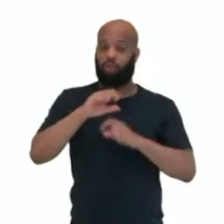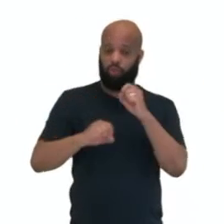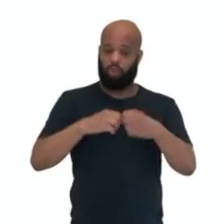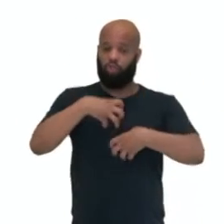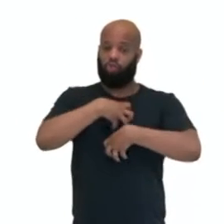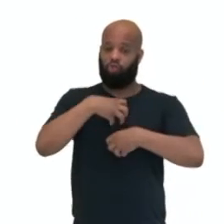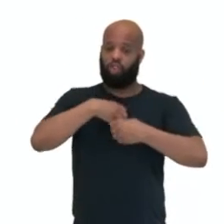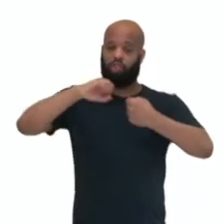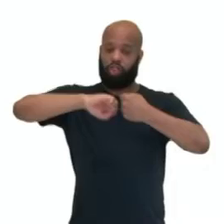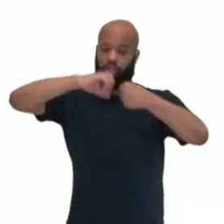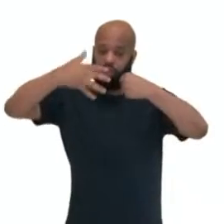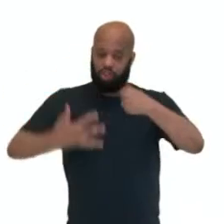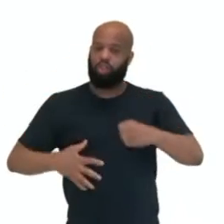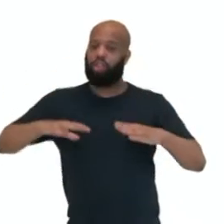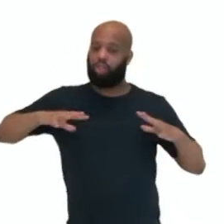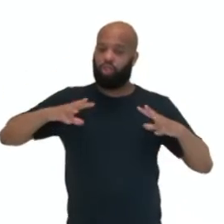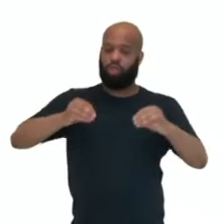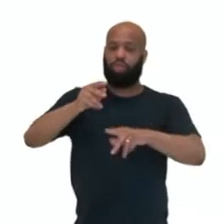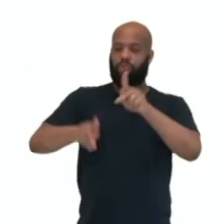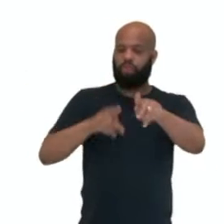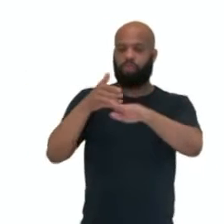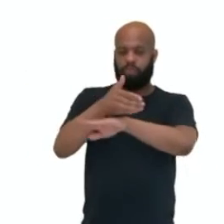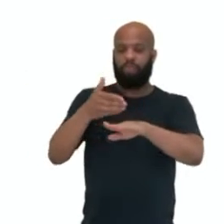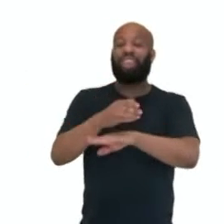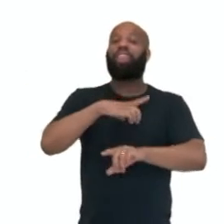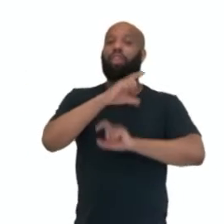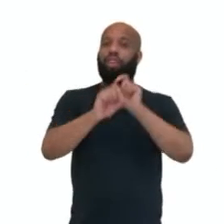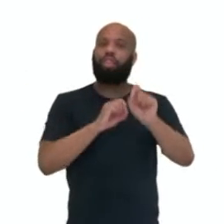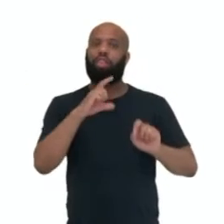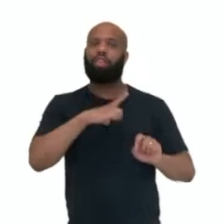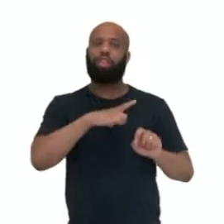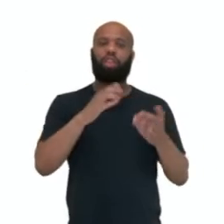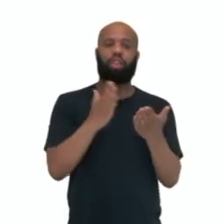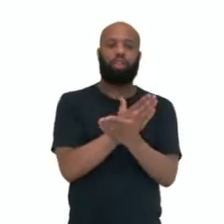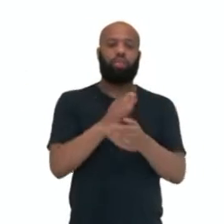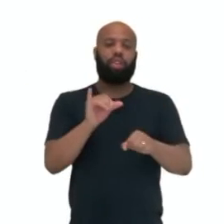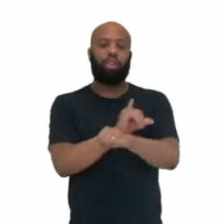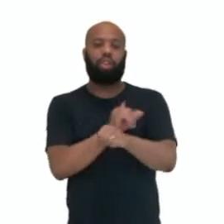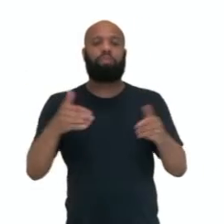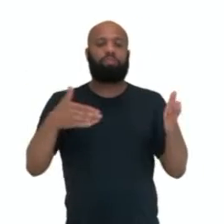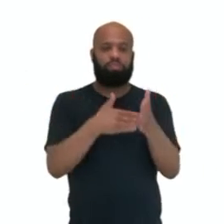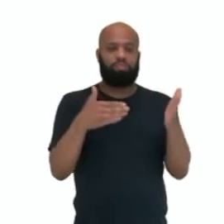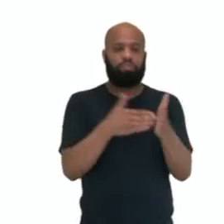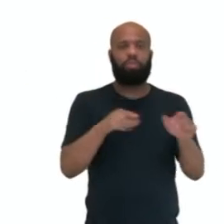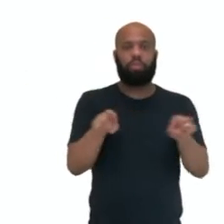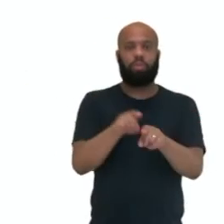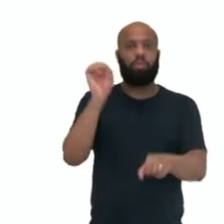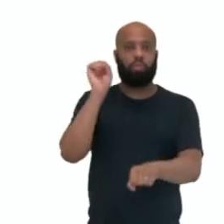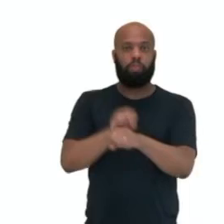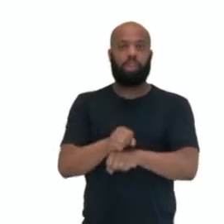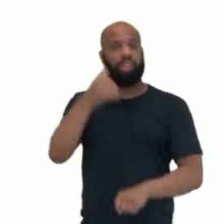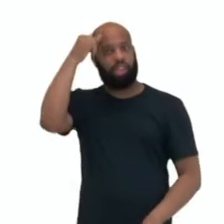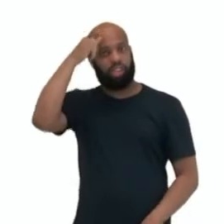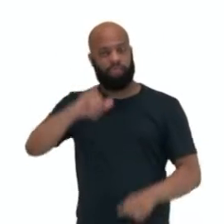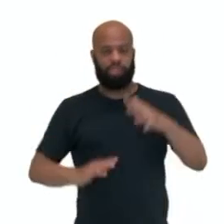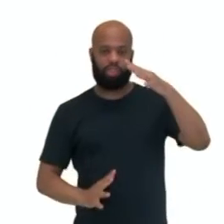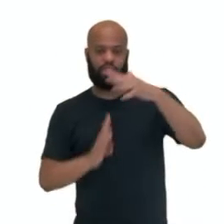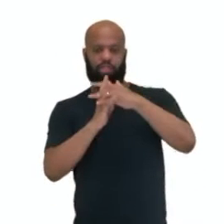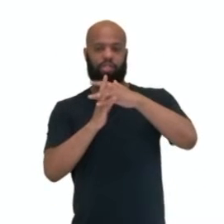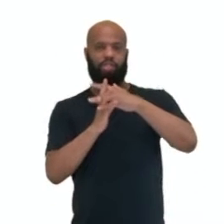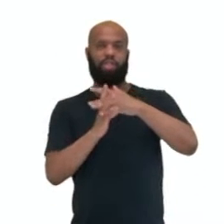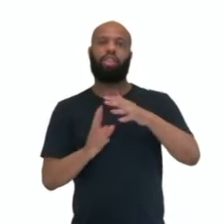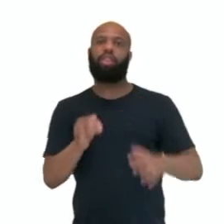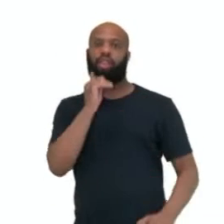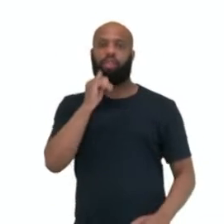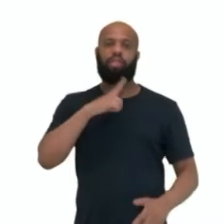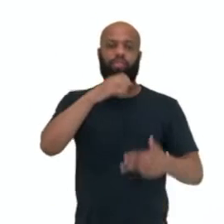Estado democrático de direito, há mecanismos que limitam e inibem o abuso de poder, como a divisão